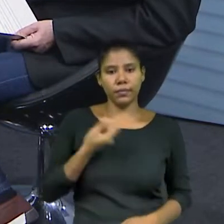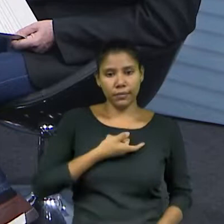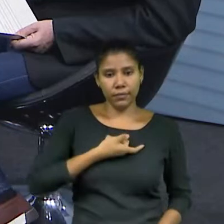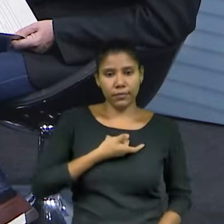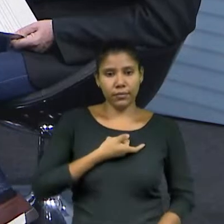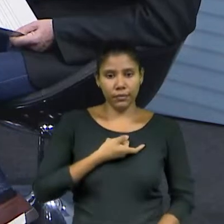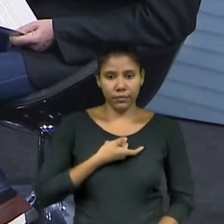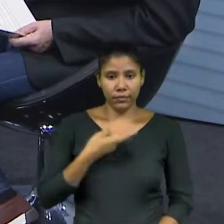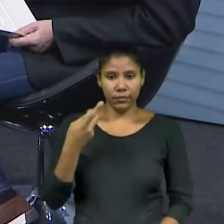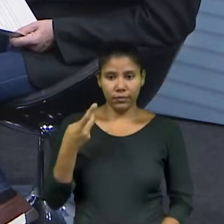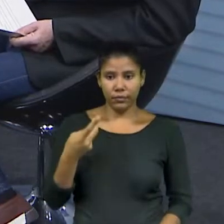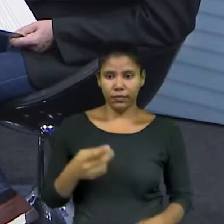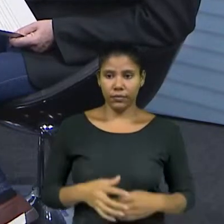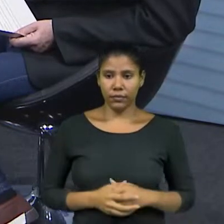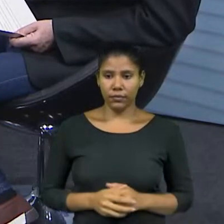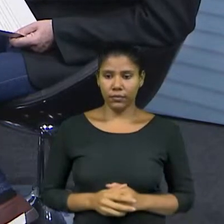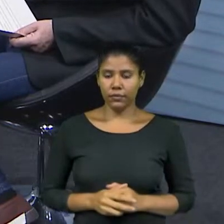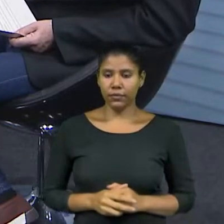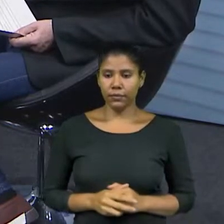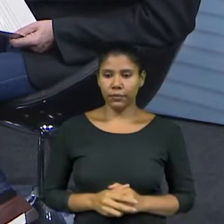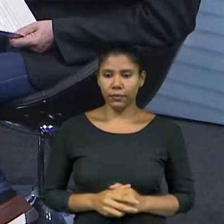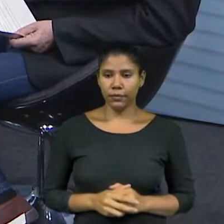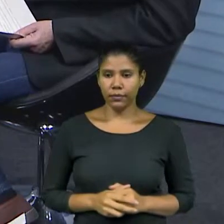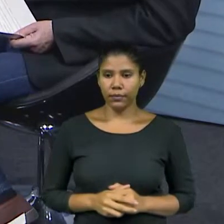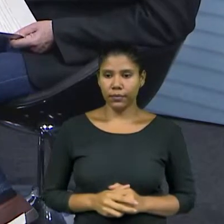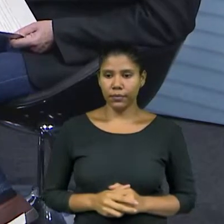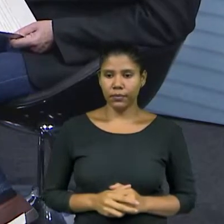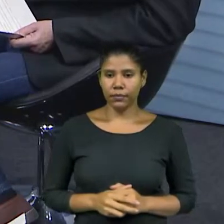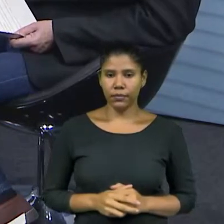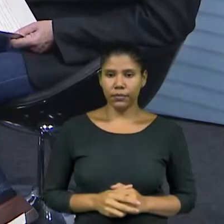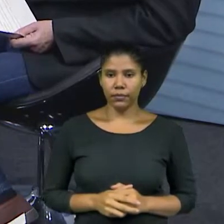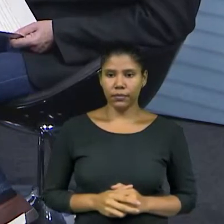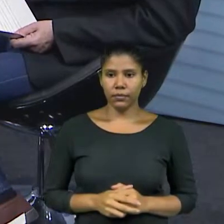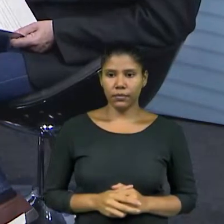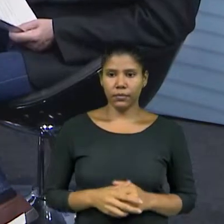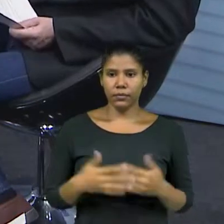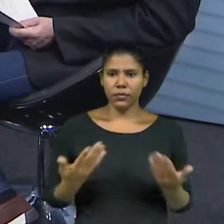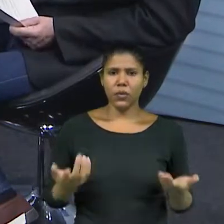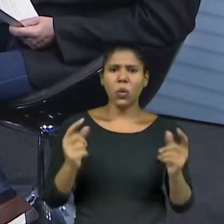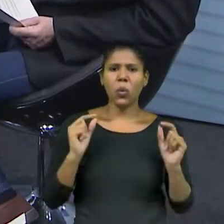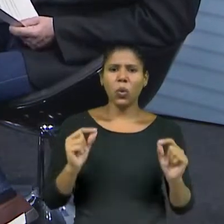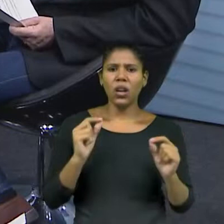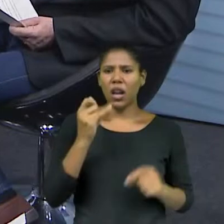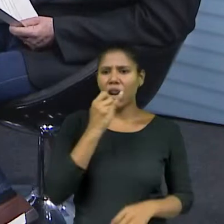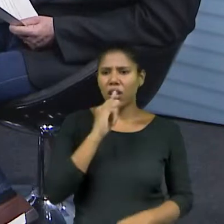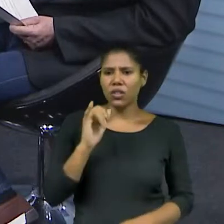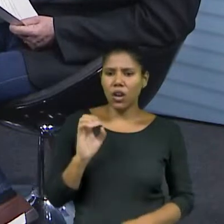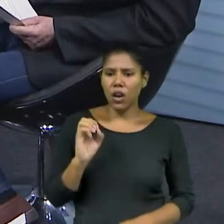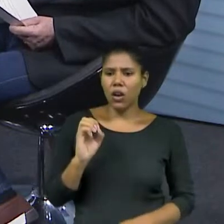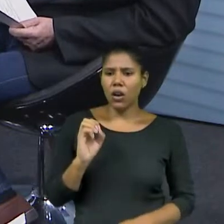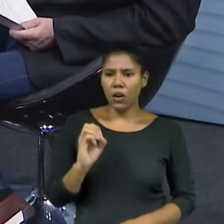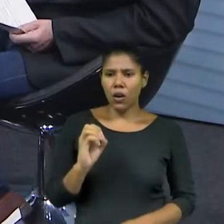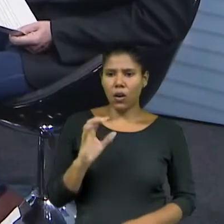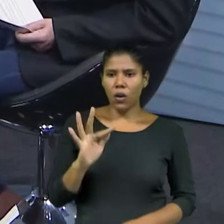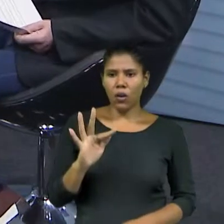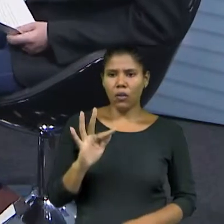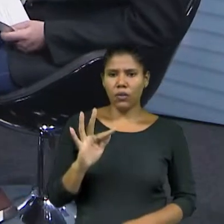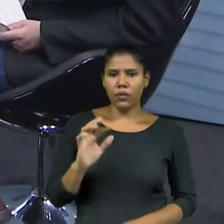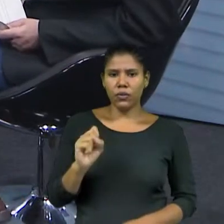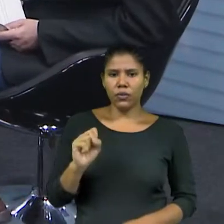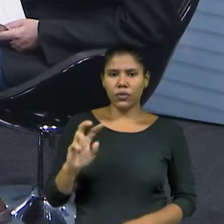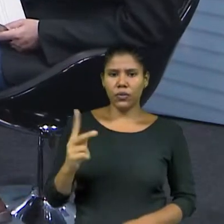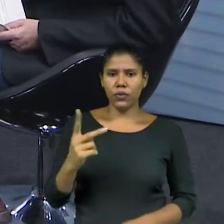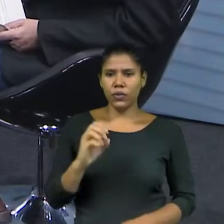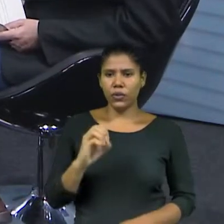consumidores brasileiros... Aliás, o que é energia offshore? Porque, de repente, o meu ouvinte aqui está perguntando, Renato, eu estou falando muito de offshore, o que é isso aí,